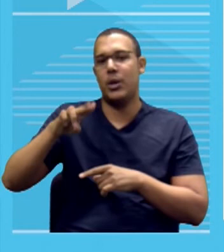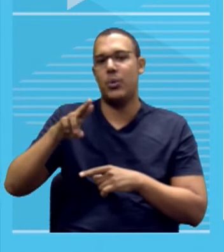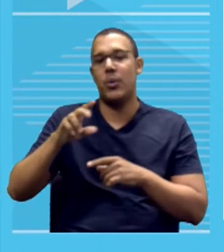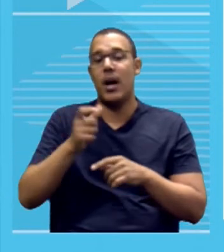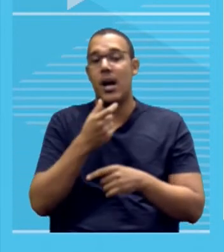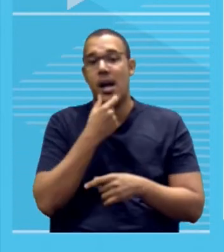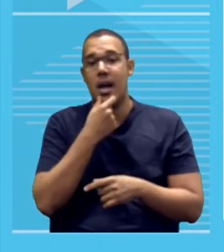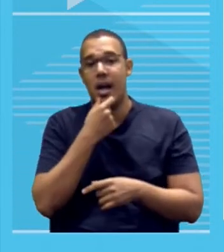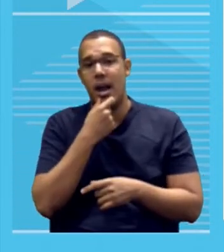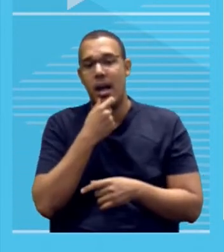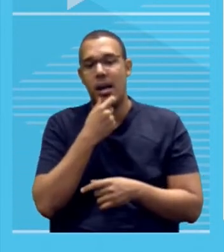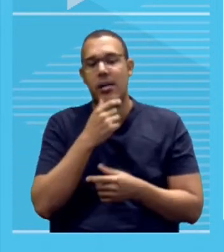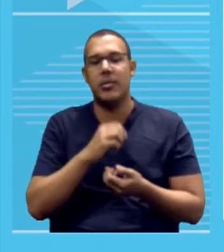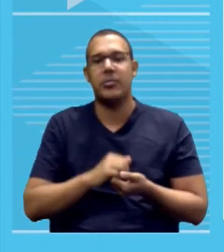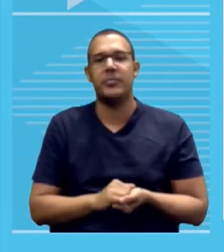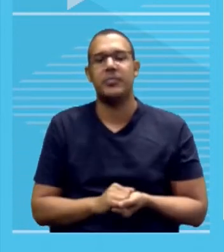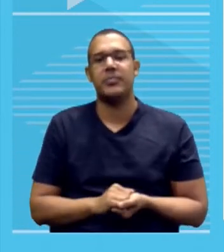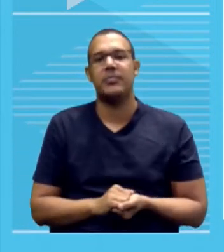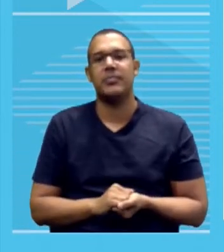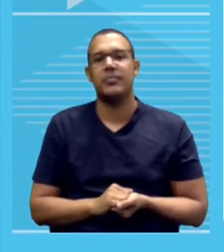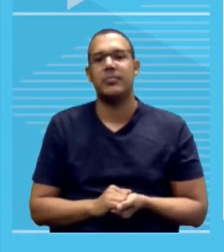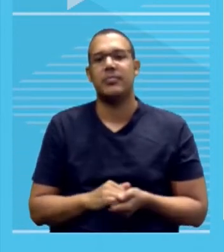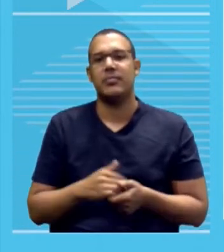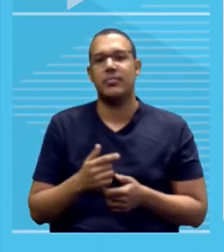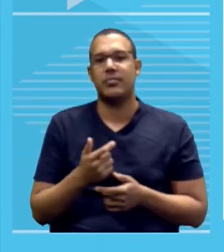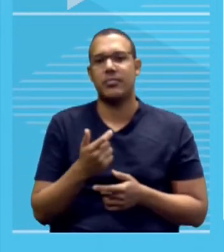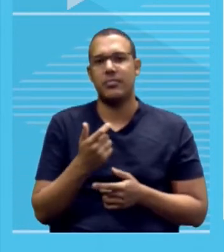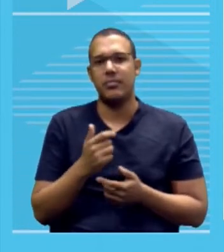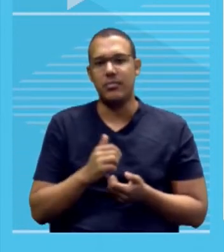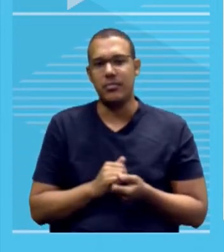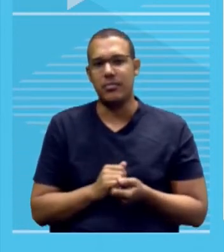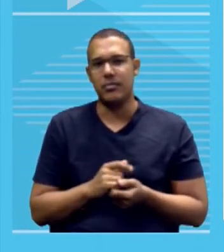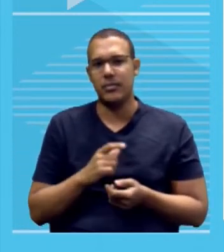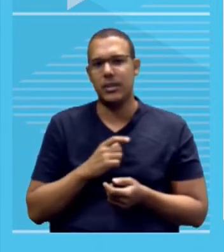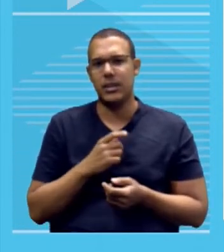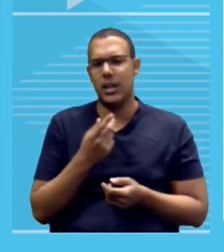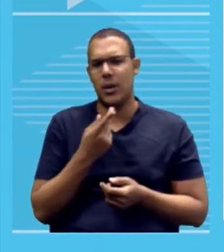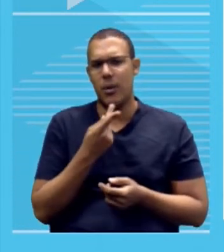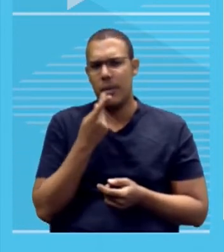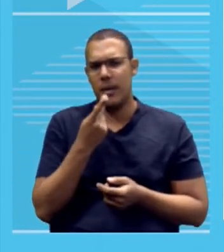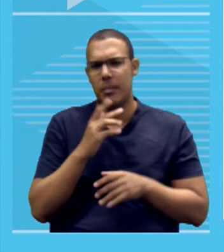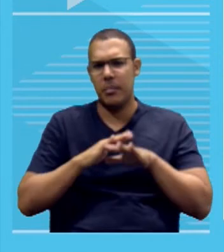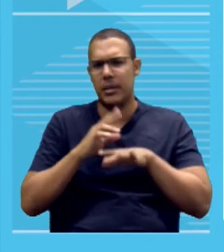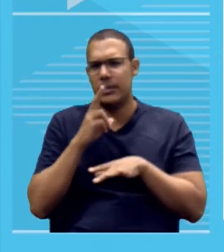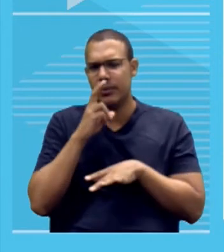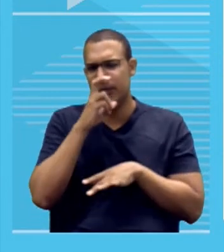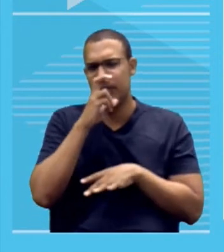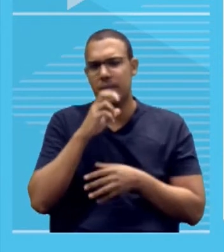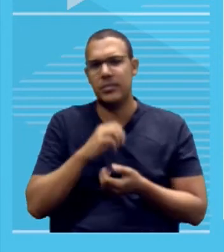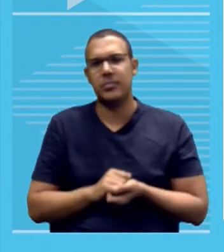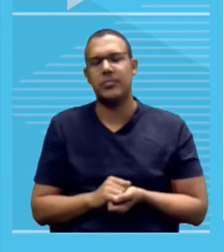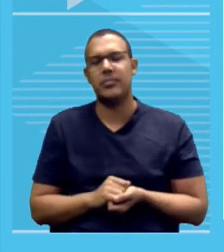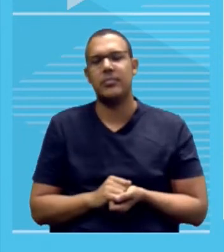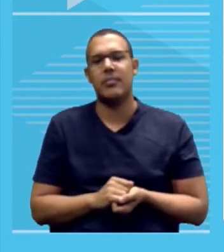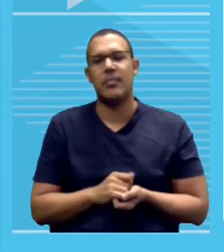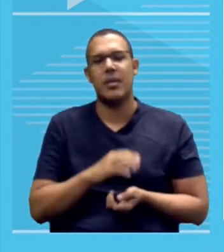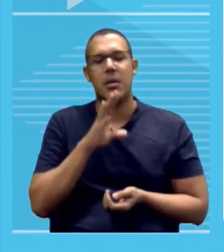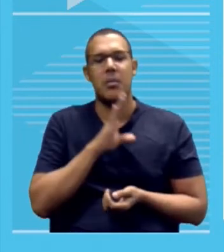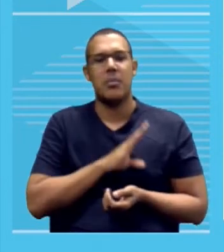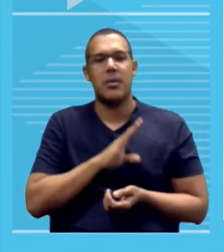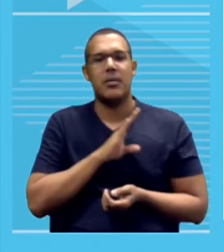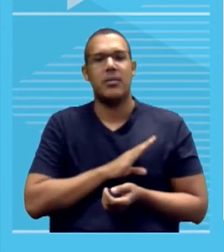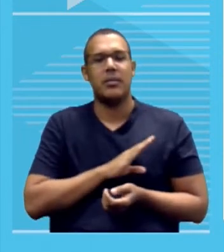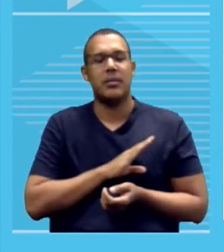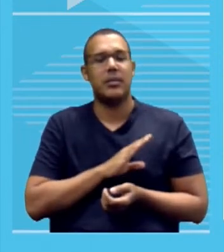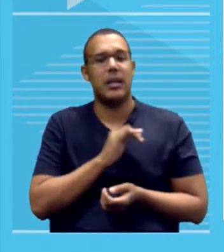se pronuncia Manel Olha só das duas sílabas antonação vai para a primeira Many e em português a gente fala